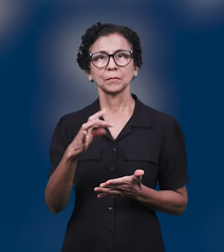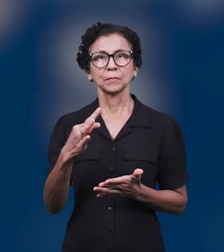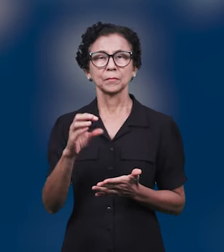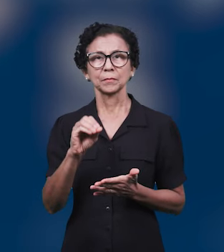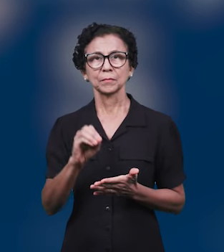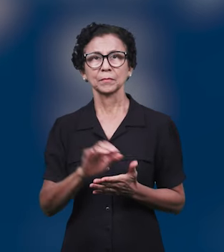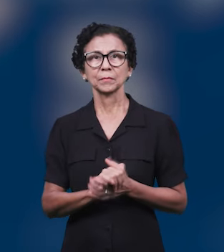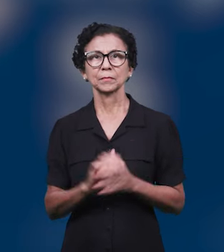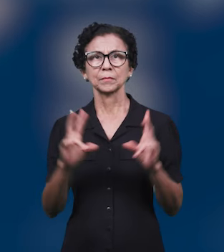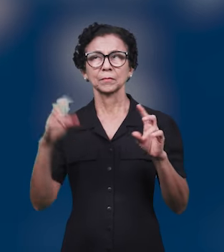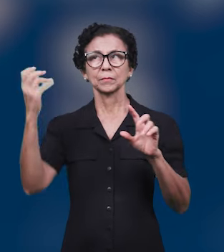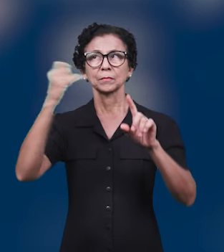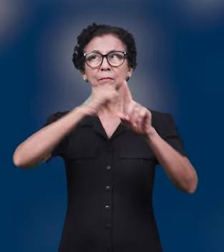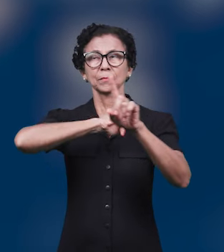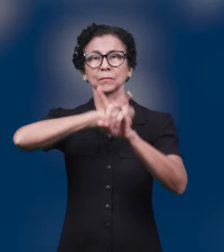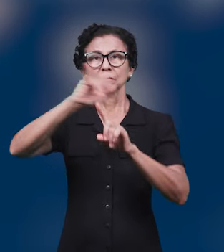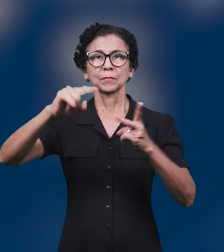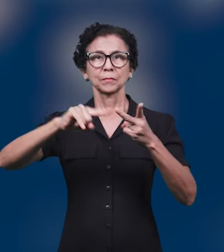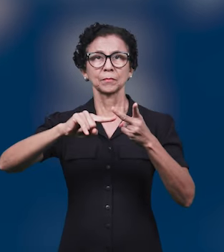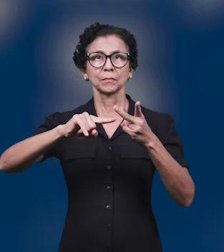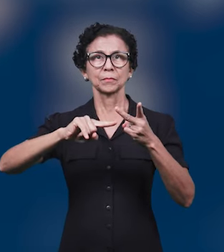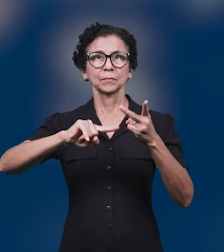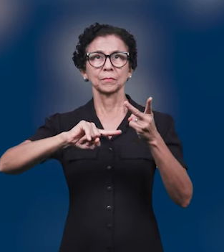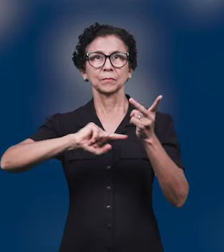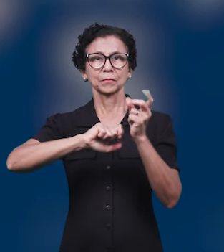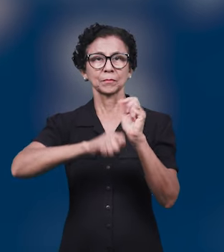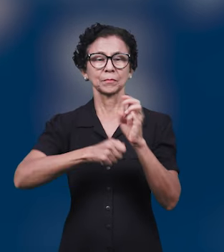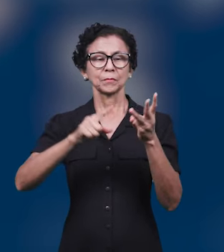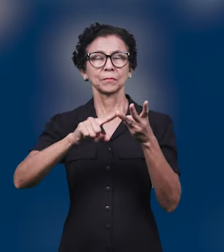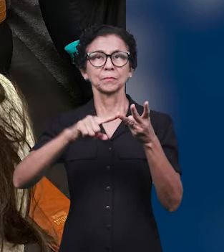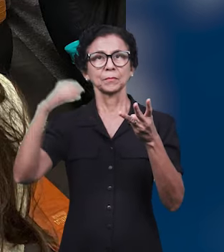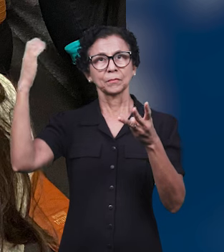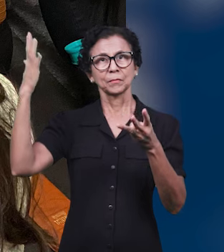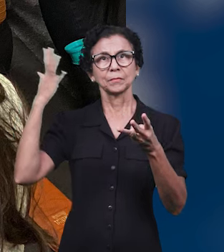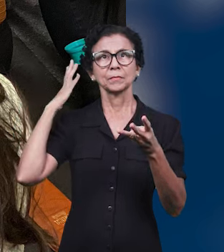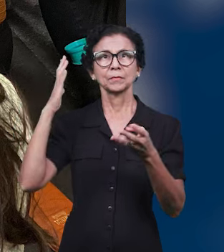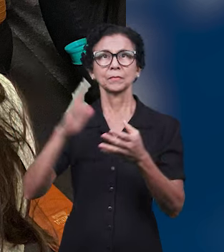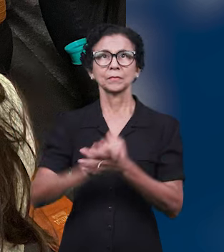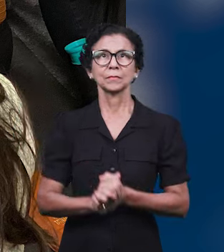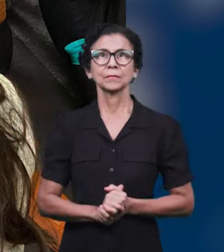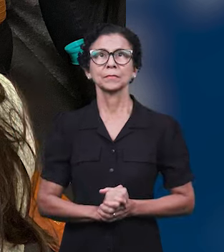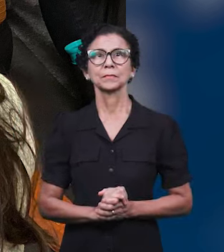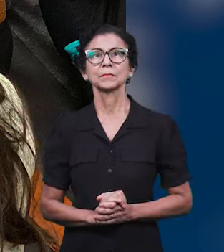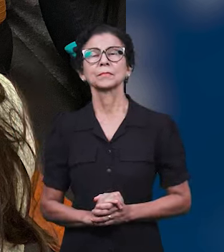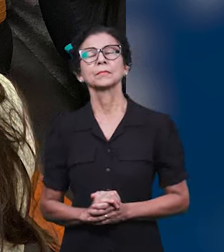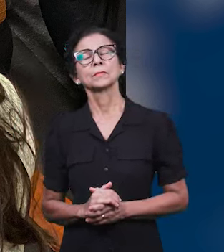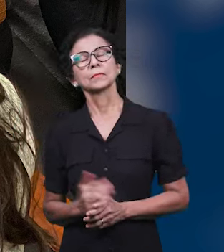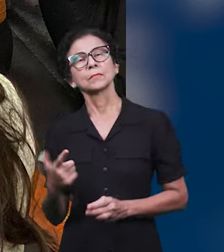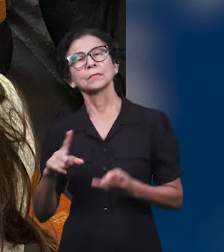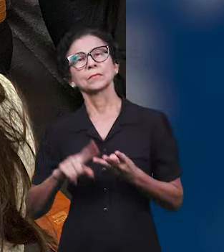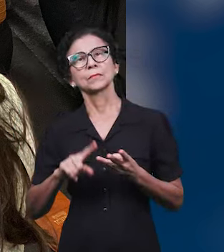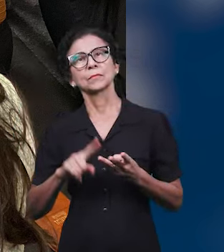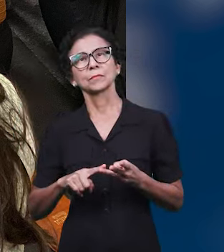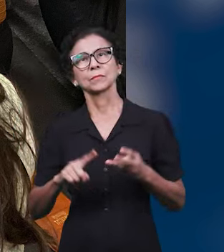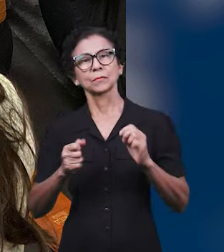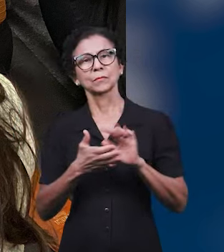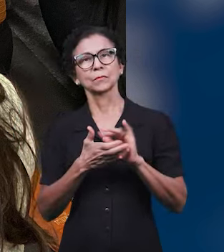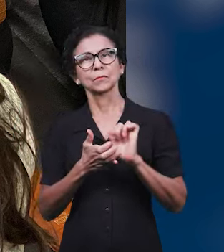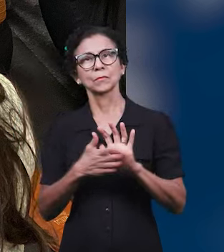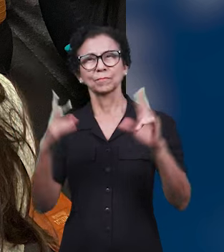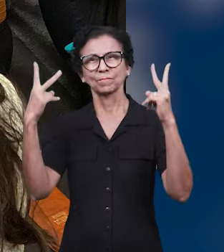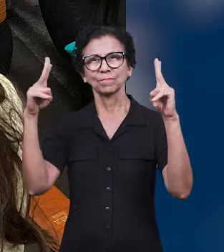anos e gestantes. Que privilégio crescer na obra do Senhor! Aleluia! Voltamos em breve com mais notícias do Canadá.